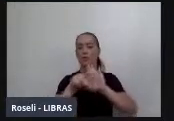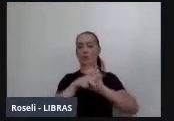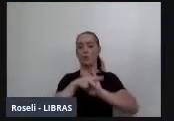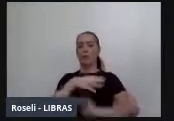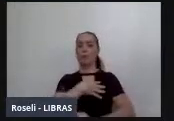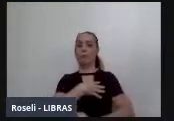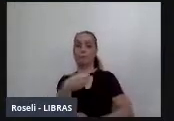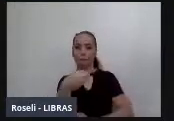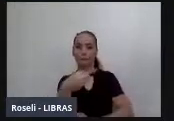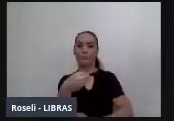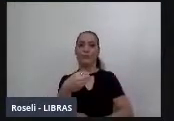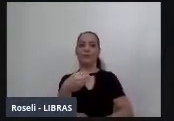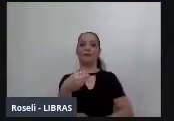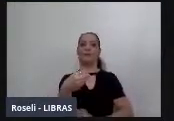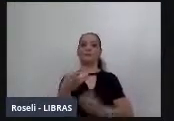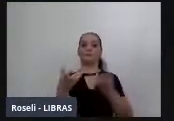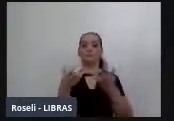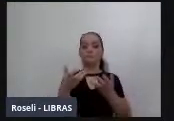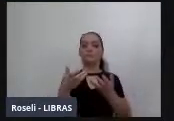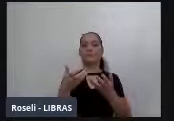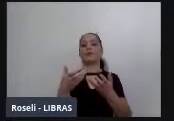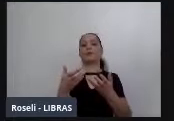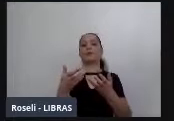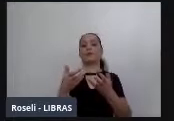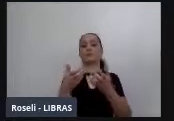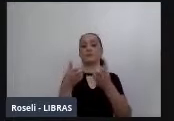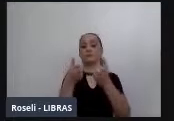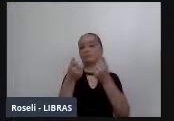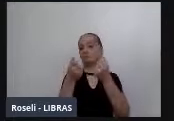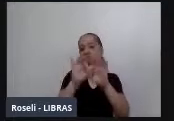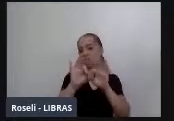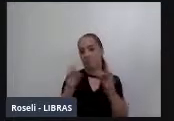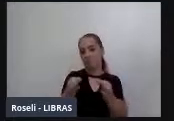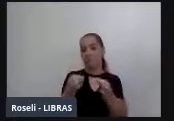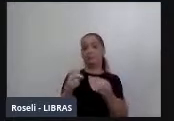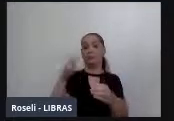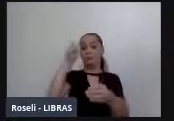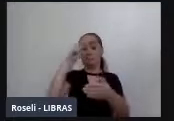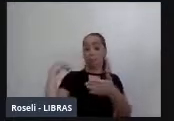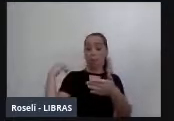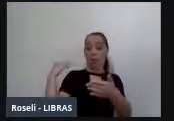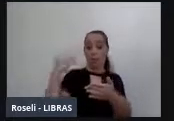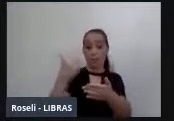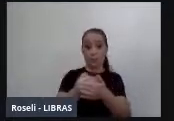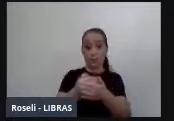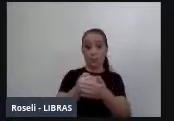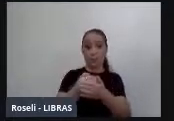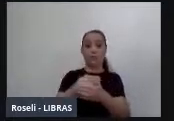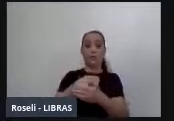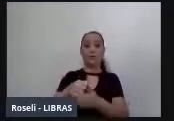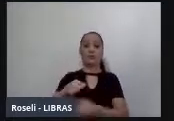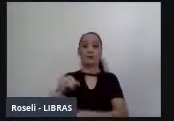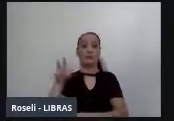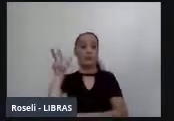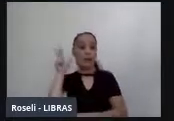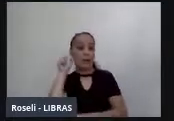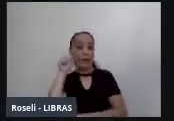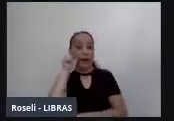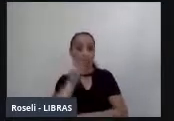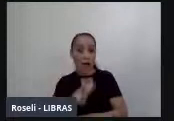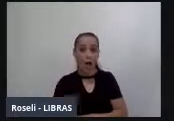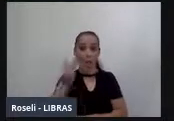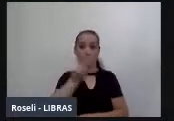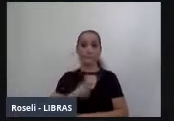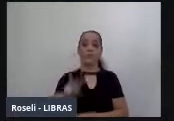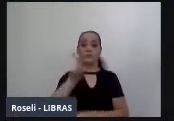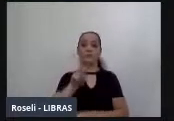breve preâmbulo autobiográfico. Eu sou historiadora, eu trabalho com audiovisual, inclusive convido todos a conhecerem o meu canal